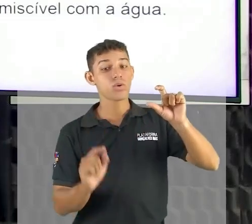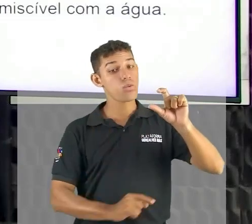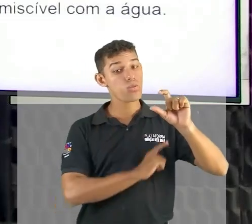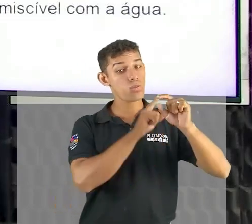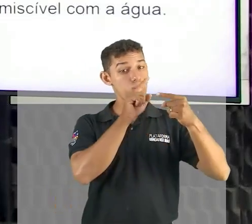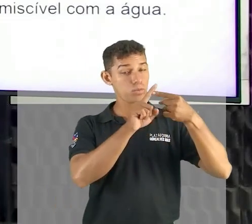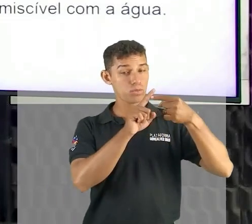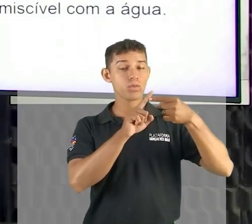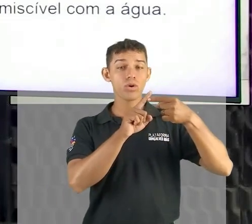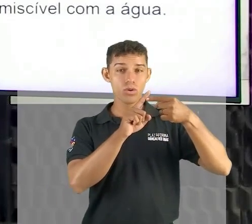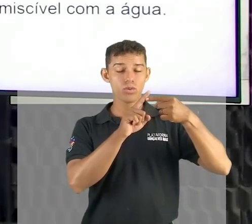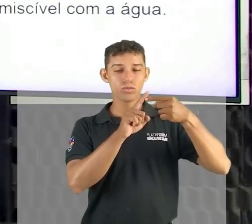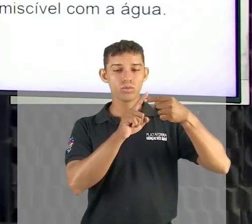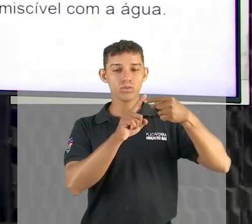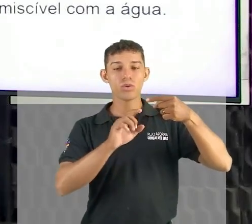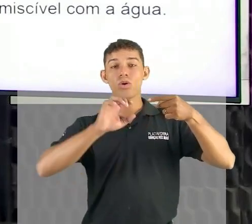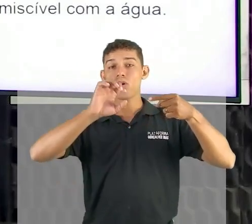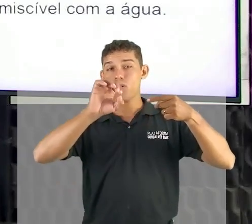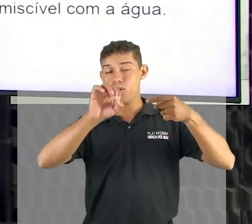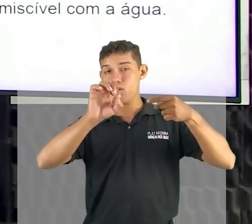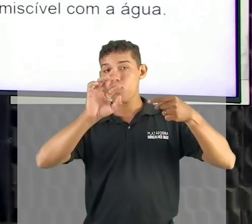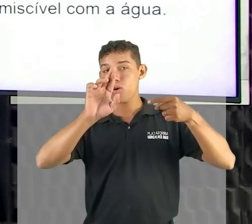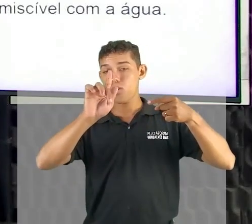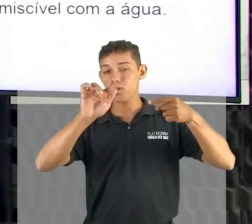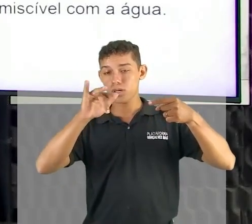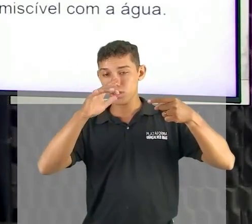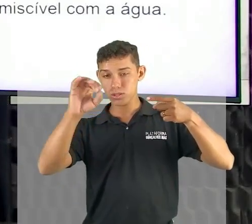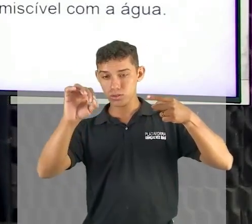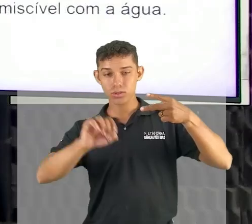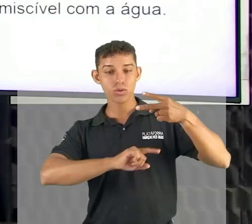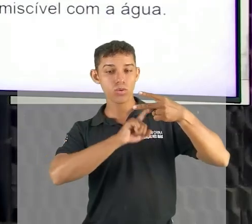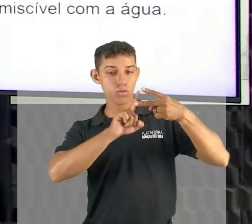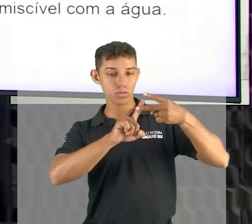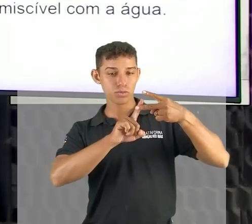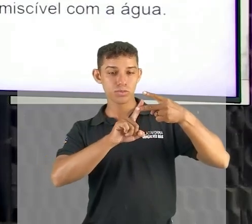orgânica e a outra é aquosa.